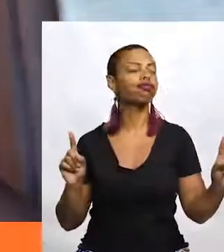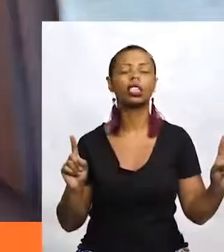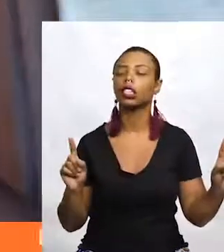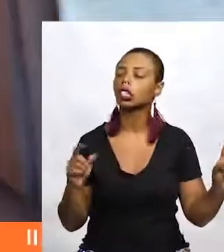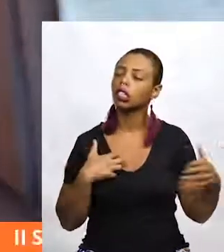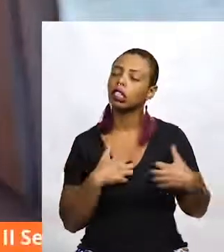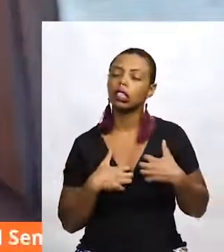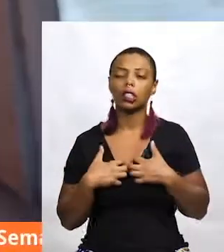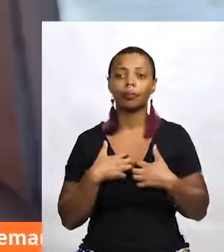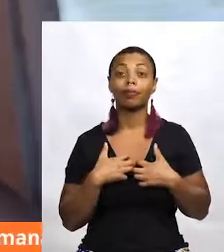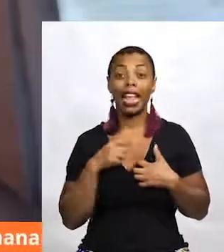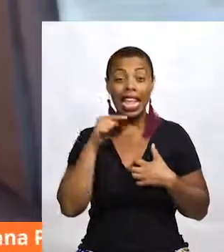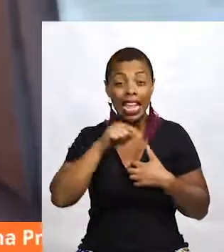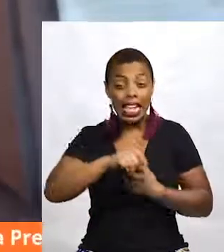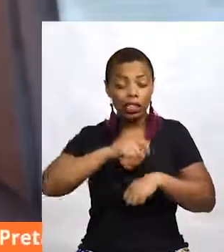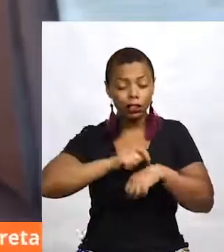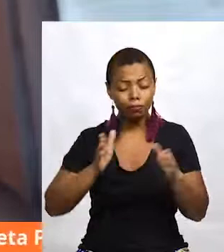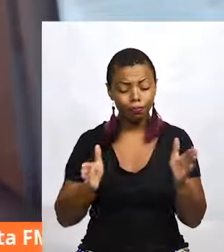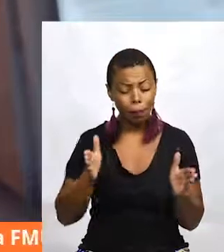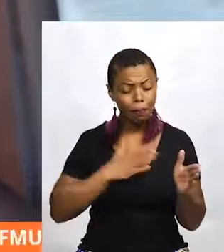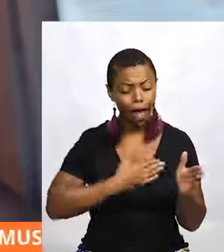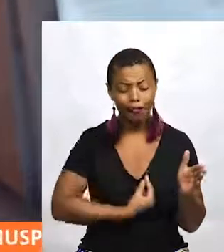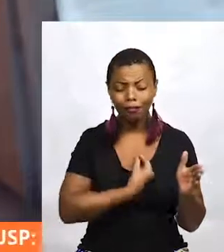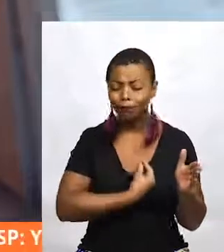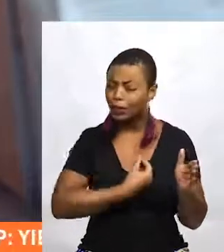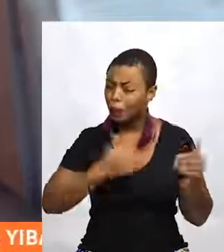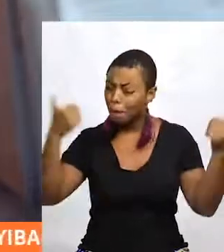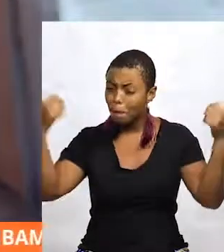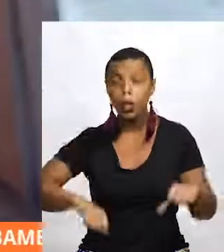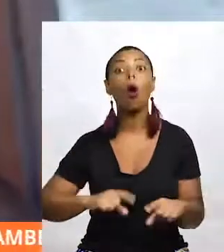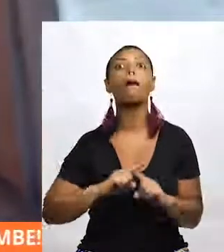Foi o momento mais doloroso da vida, mas também foi um